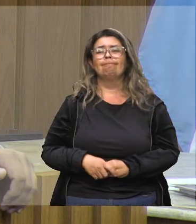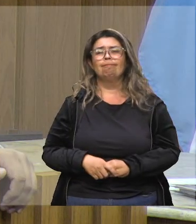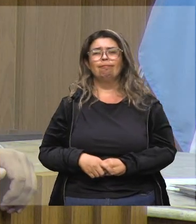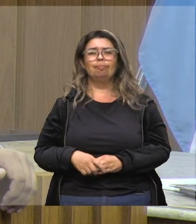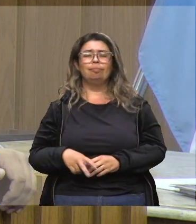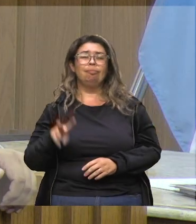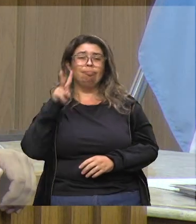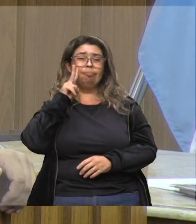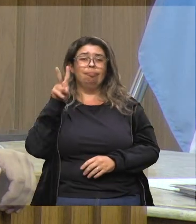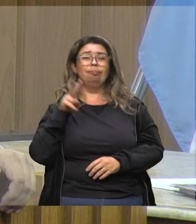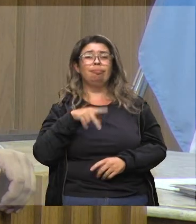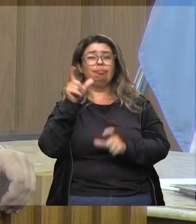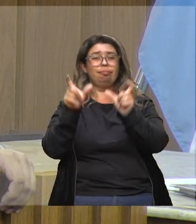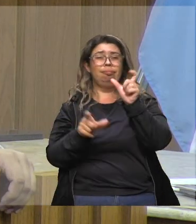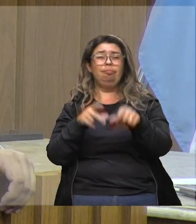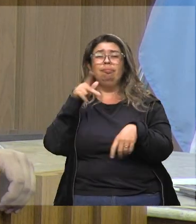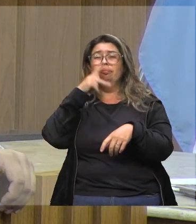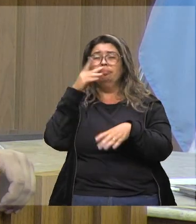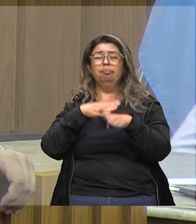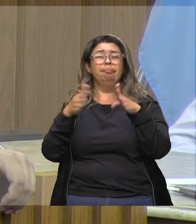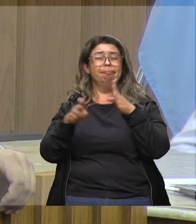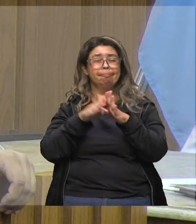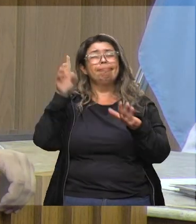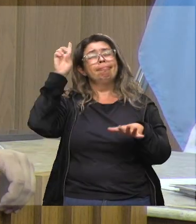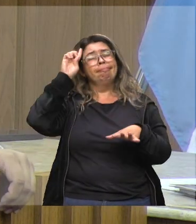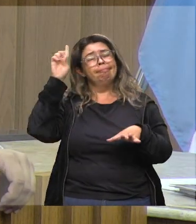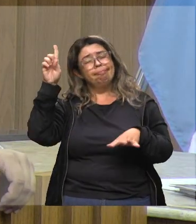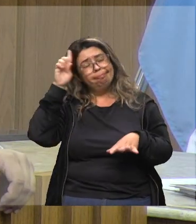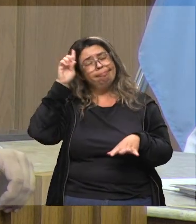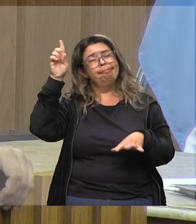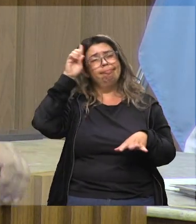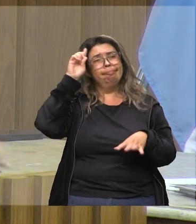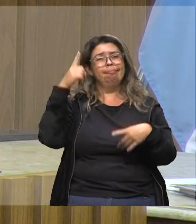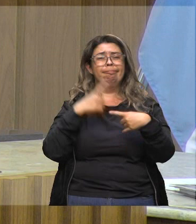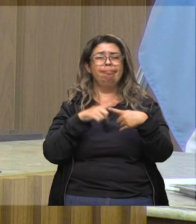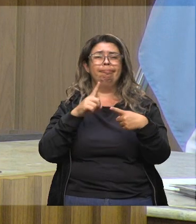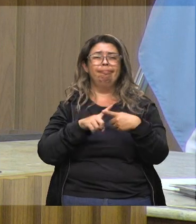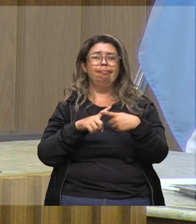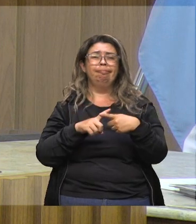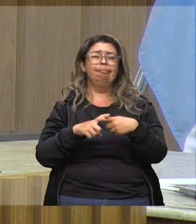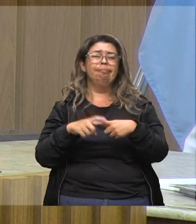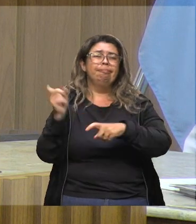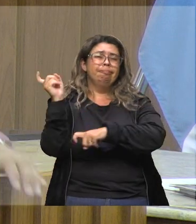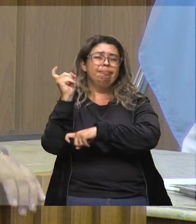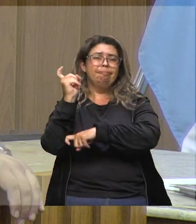a gente vê pessoas reclamando na rede social todo dia, e com razão, porque são ratos, são escorpiões,